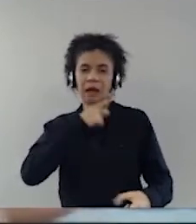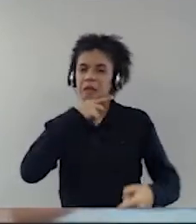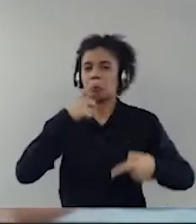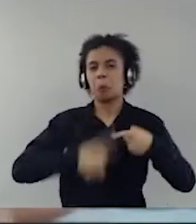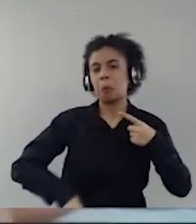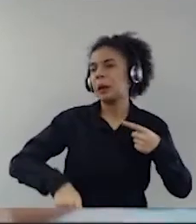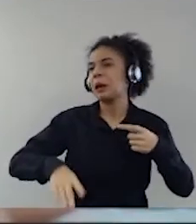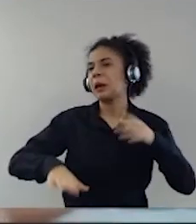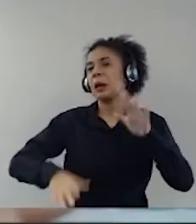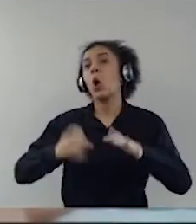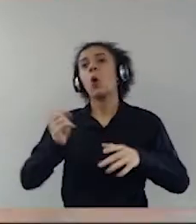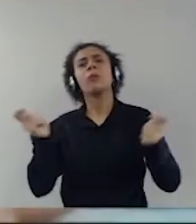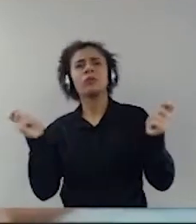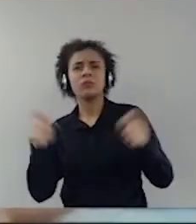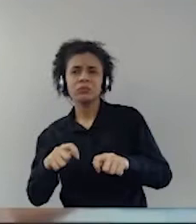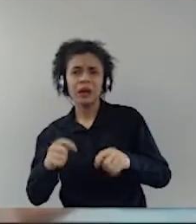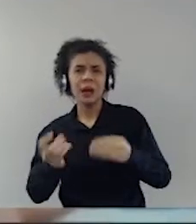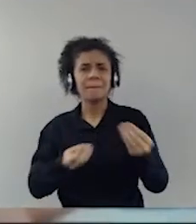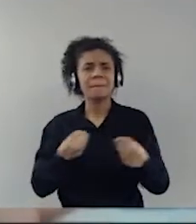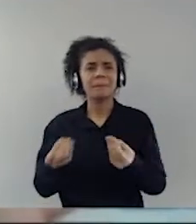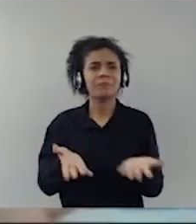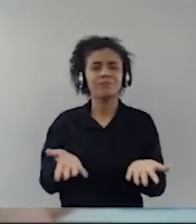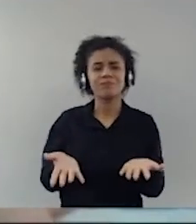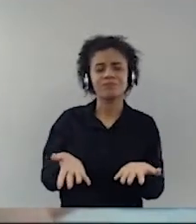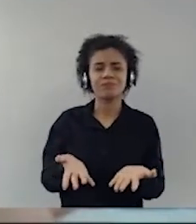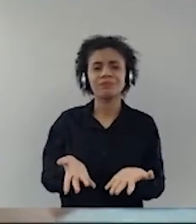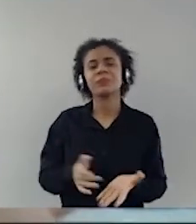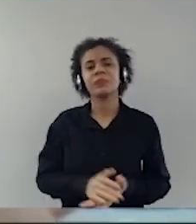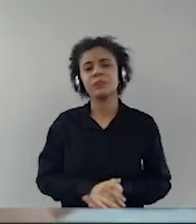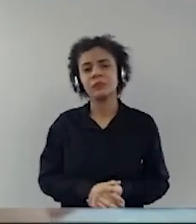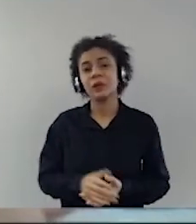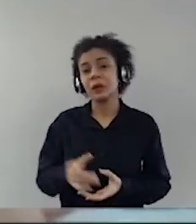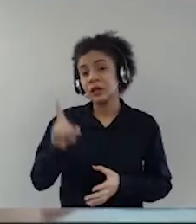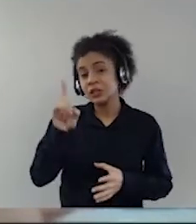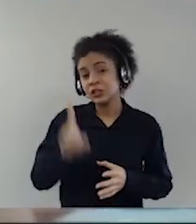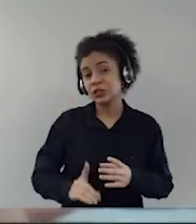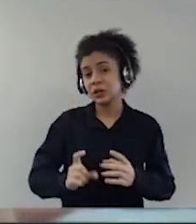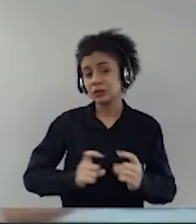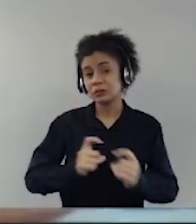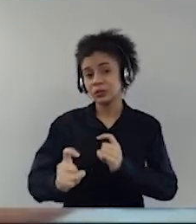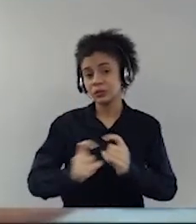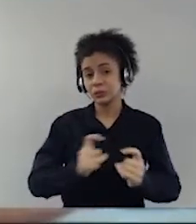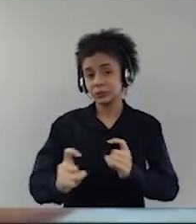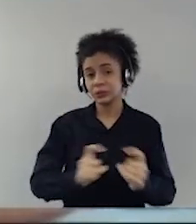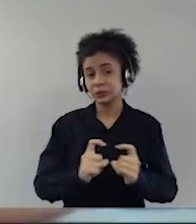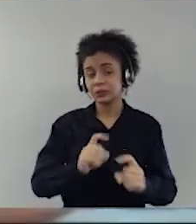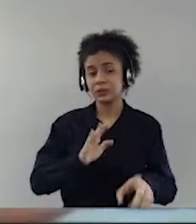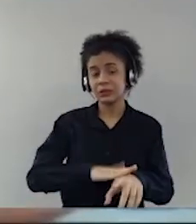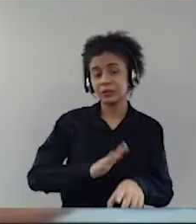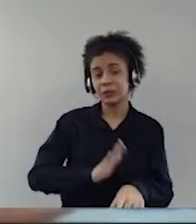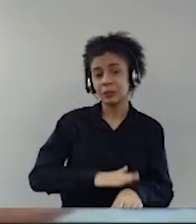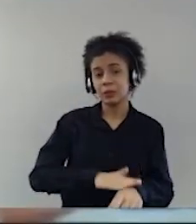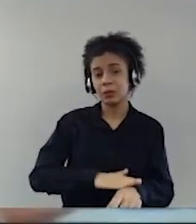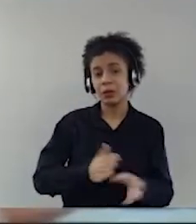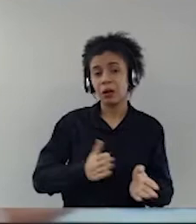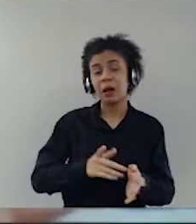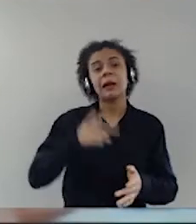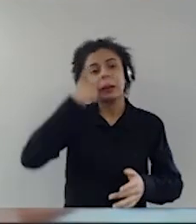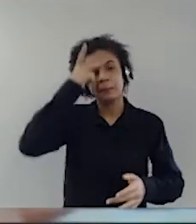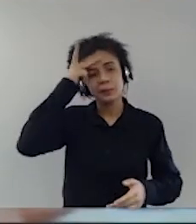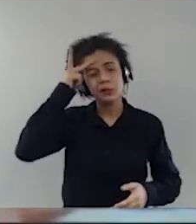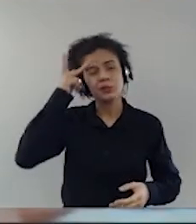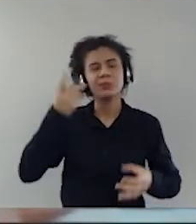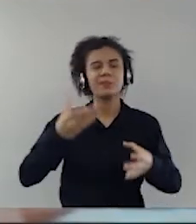possível, ou é possível, mas é uma forma que no direito administrativo se chama de ocupação temporária. Então, há uma